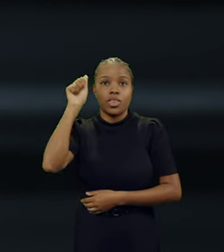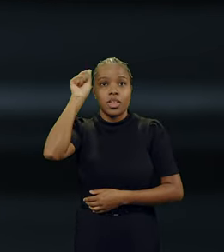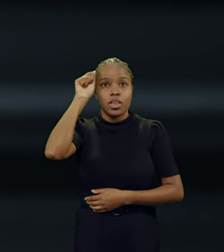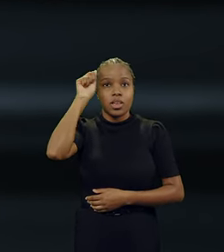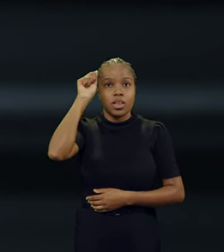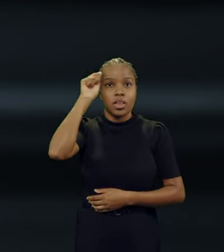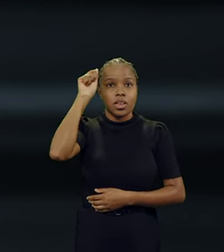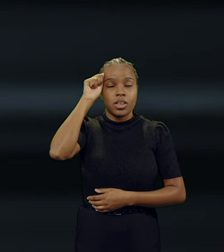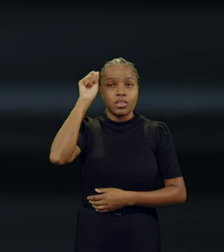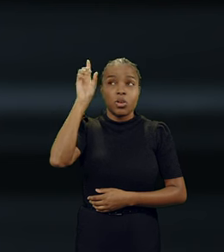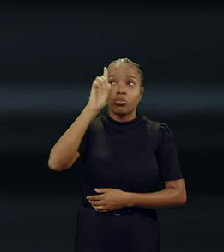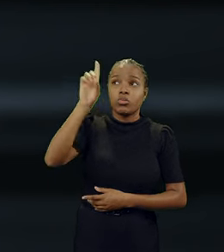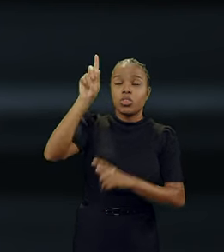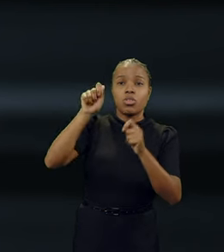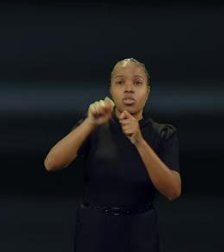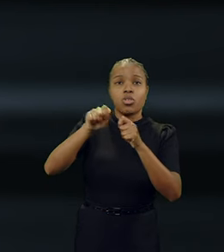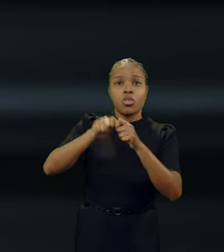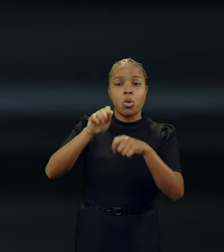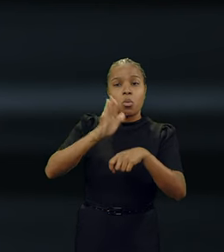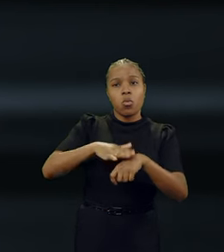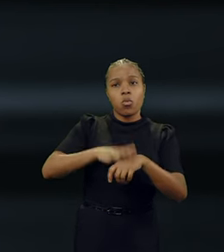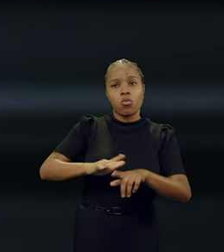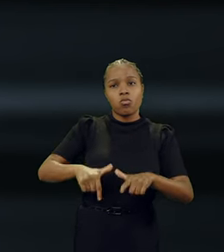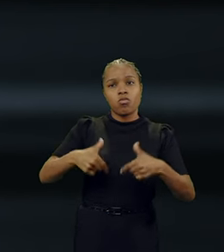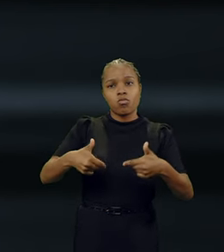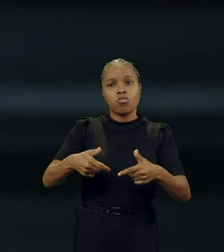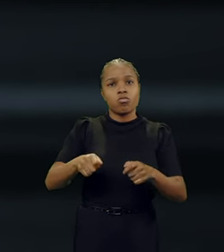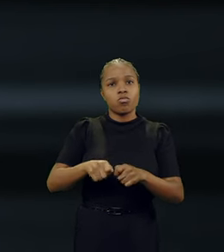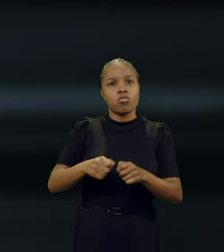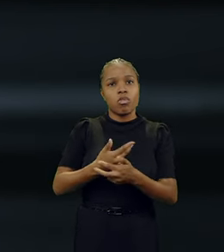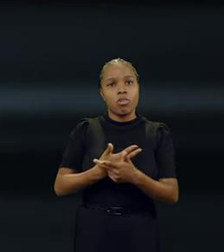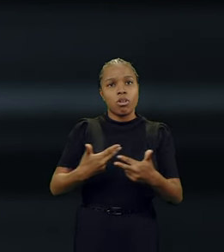Deus está fazendo tudo, só com a palavra.